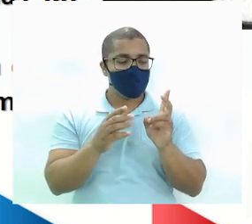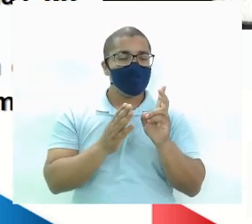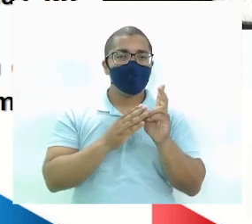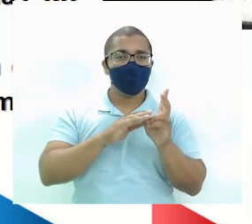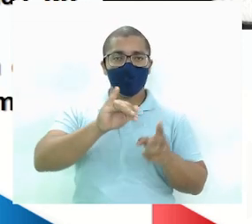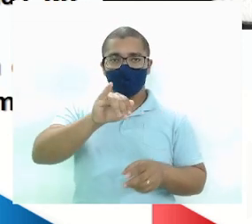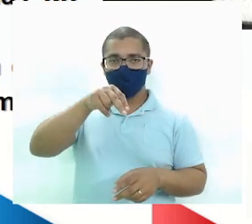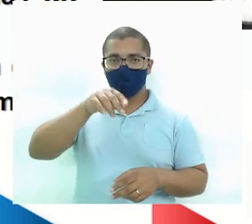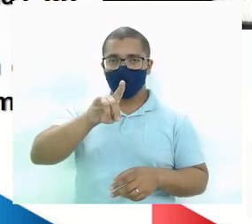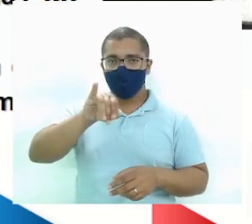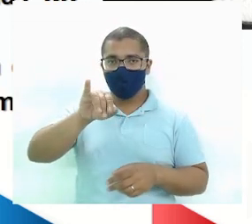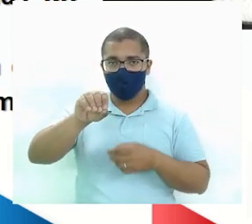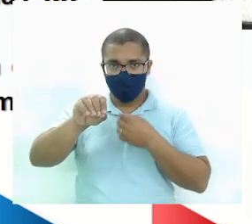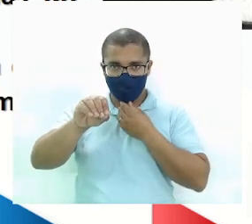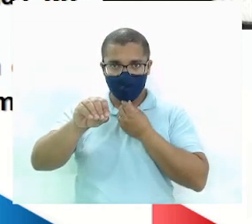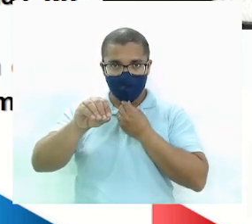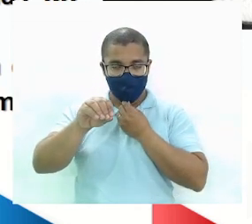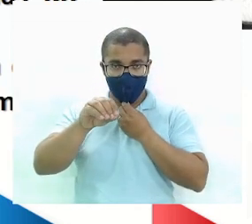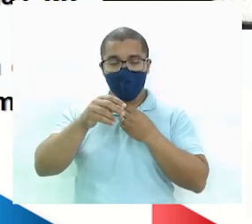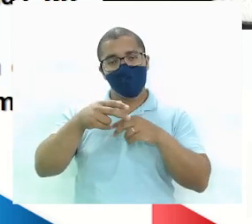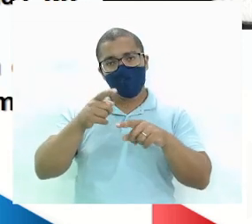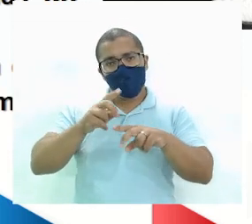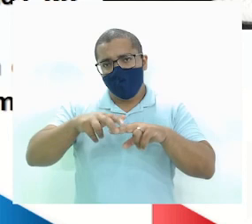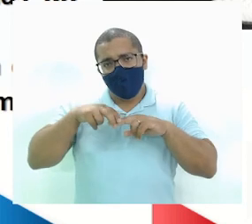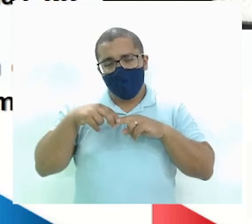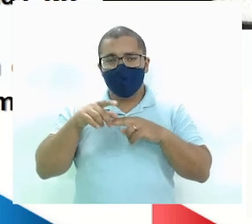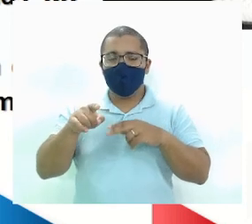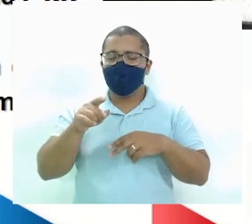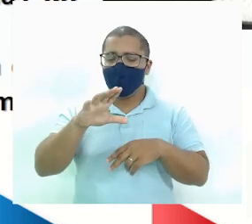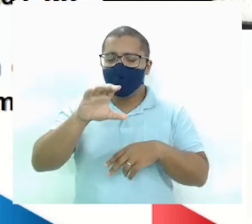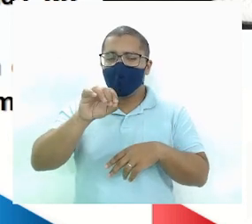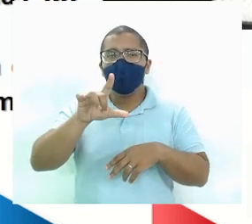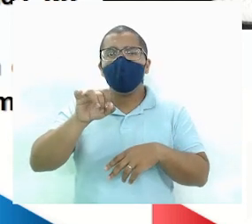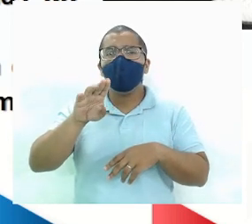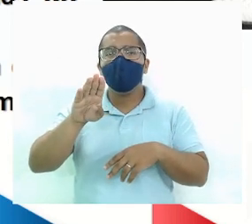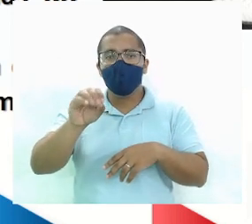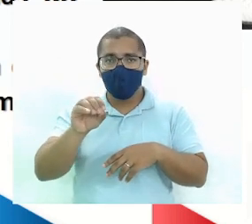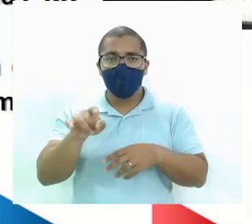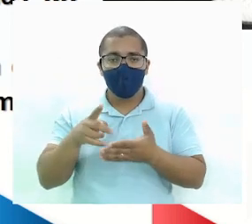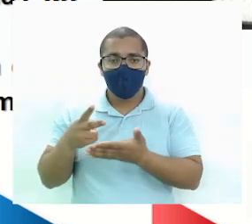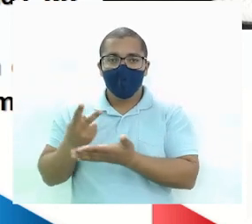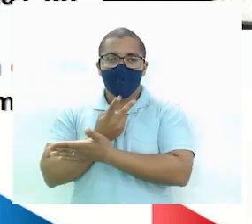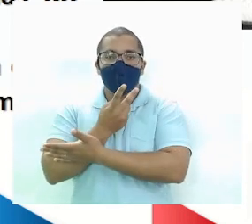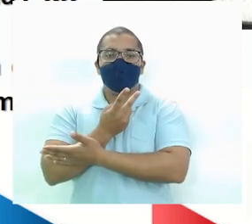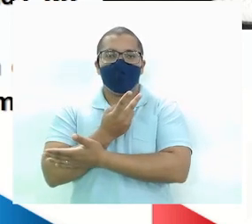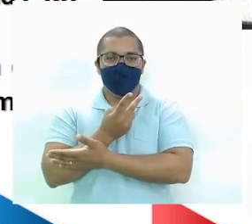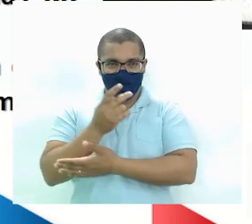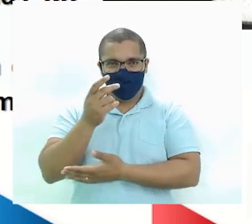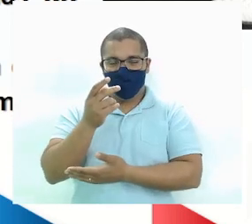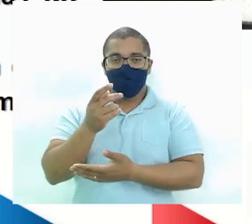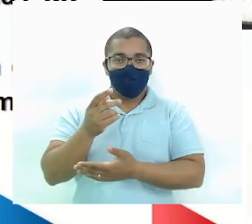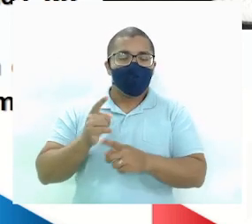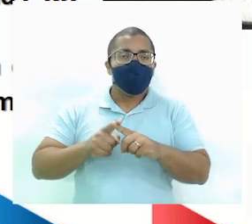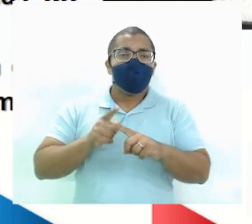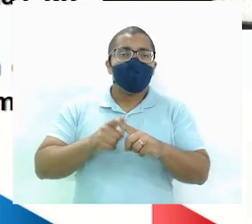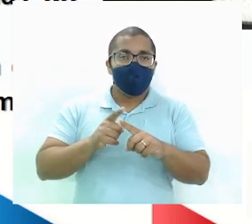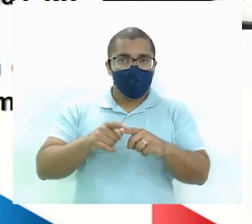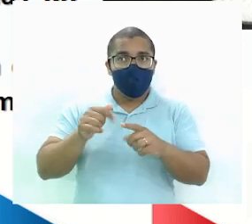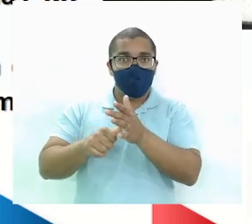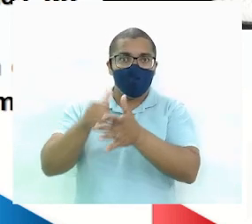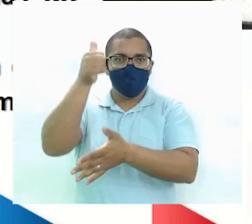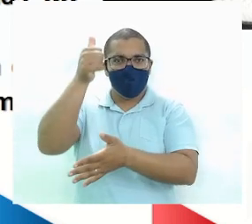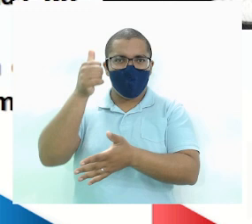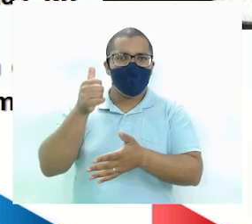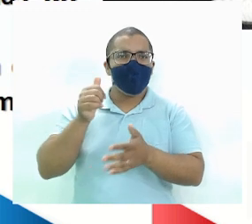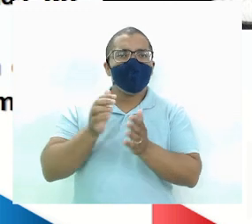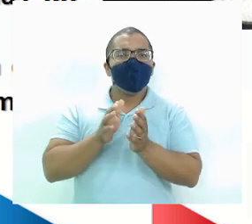erro feito por Cristóvão Colombo. Vocês sabem que Cristóvão Colombo, né, foi o primeiro navegador